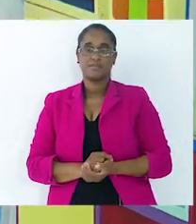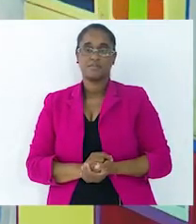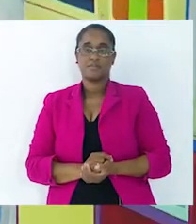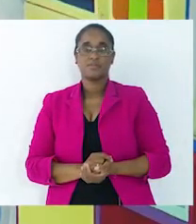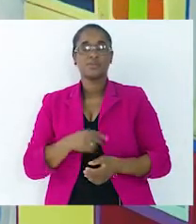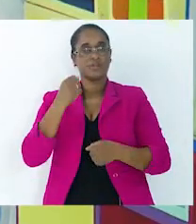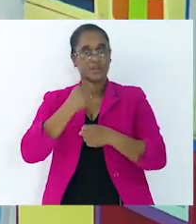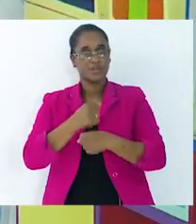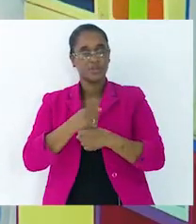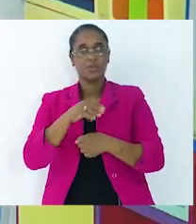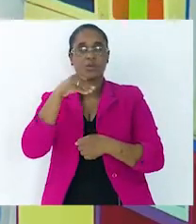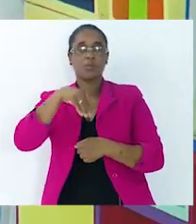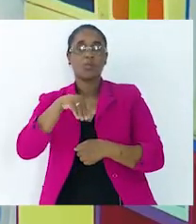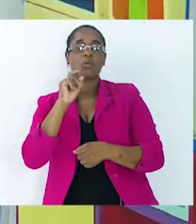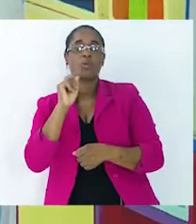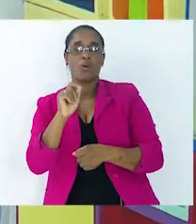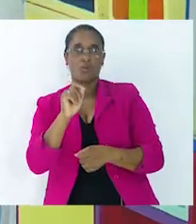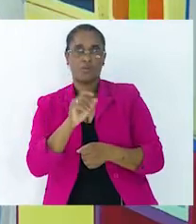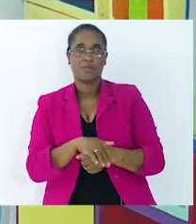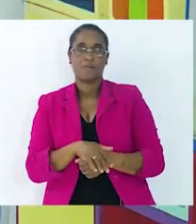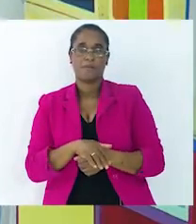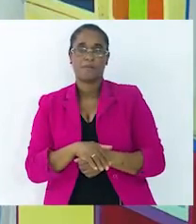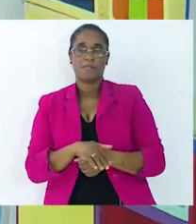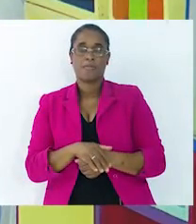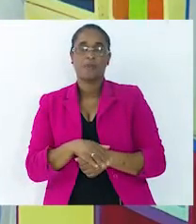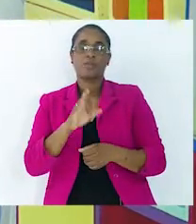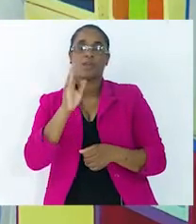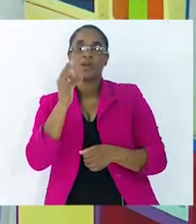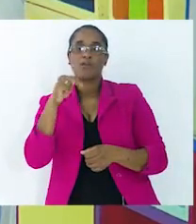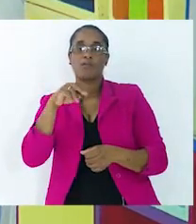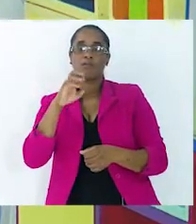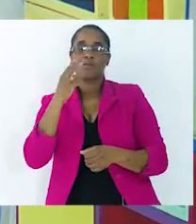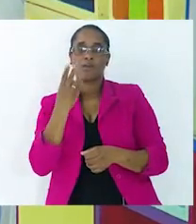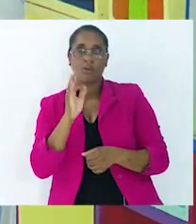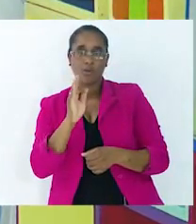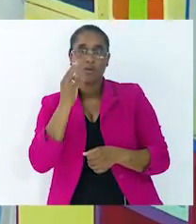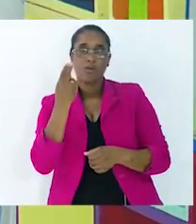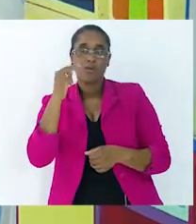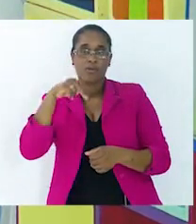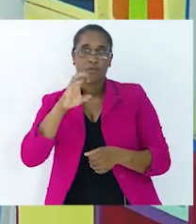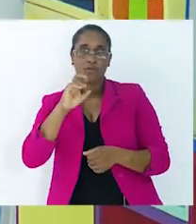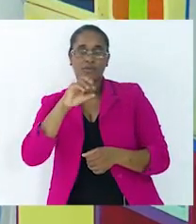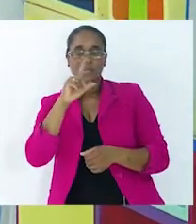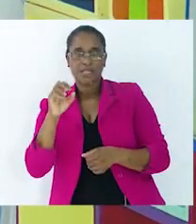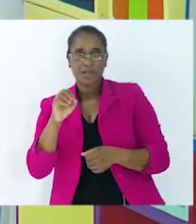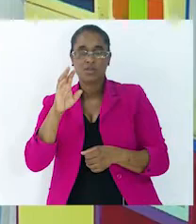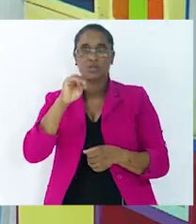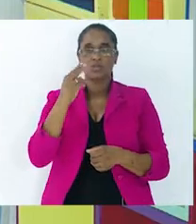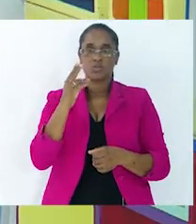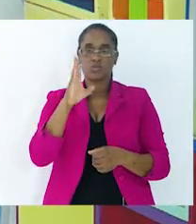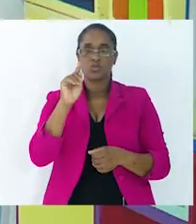o exercício do pronome com função de sujeito, que é o exercício que está lá. Então aqui tu